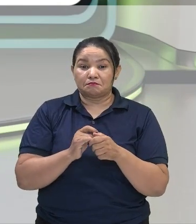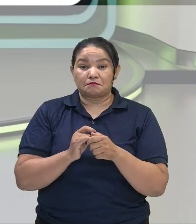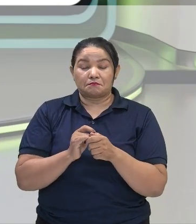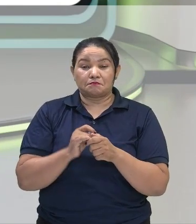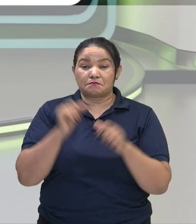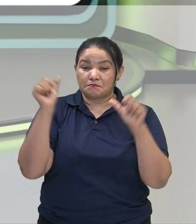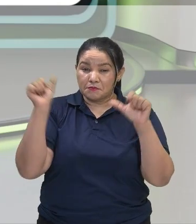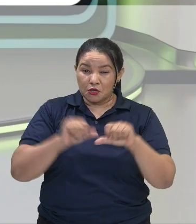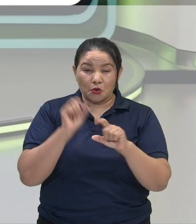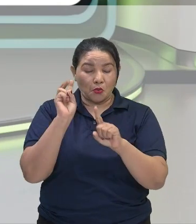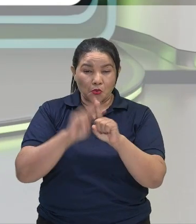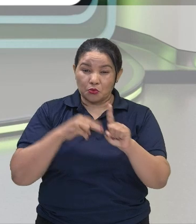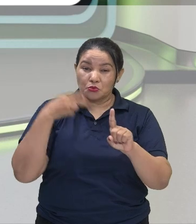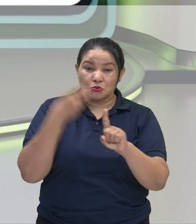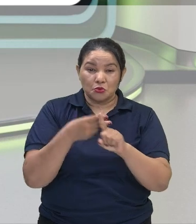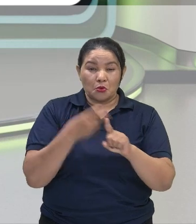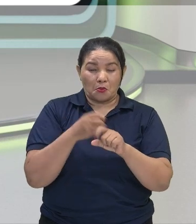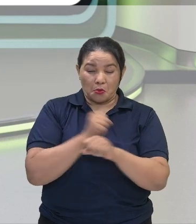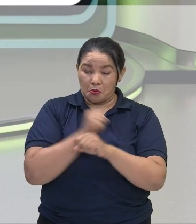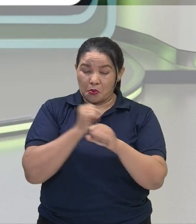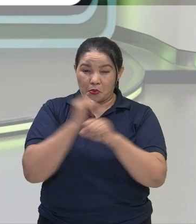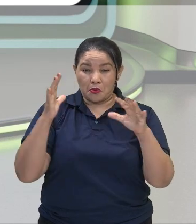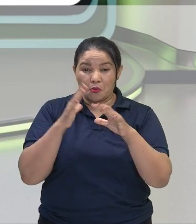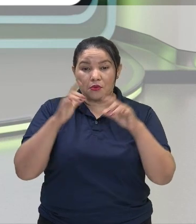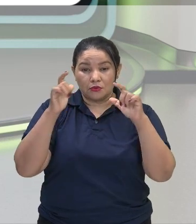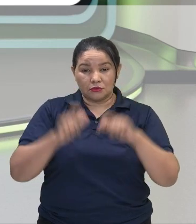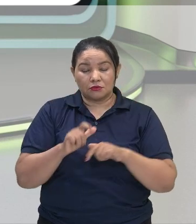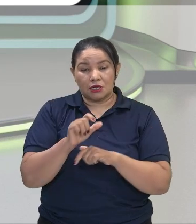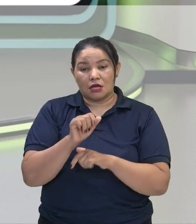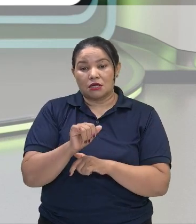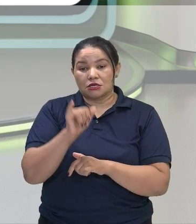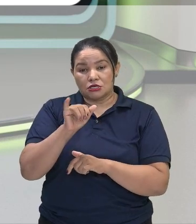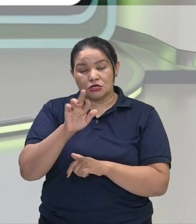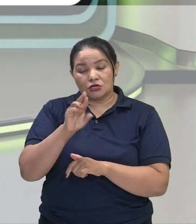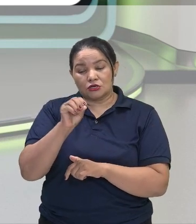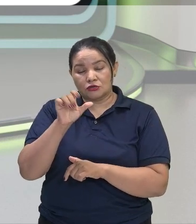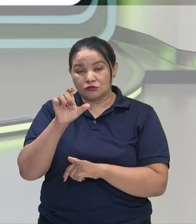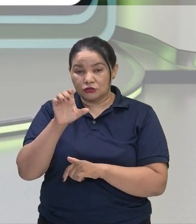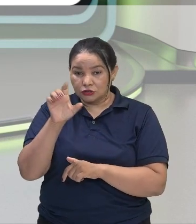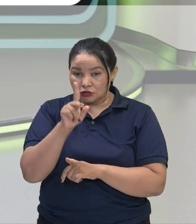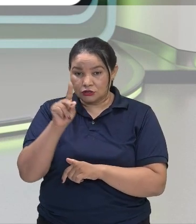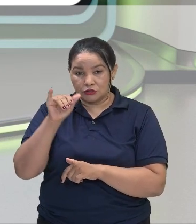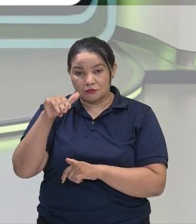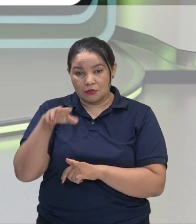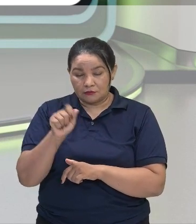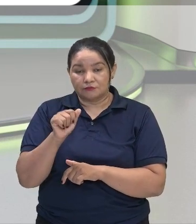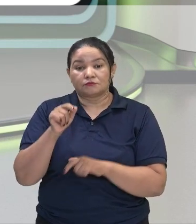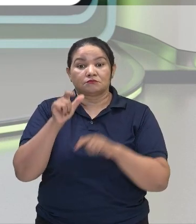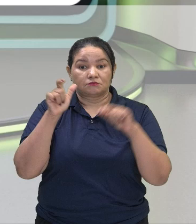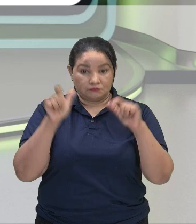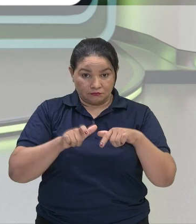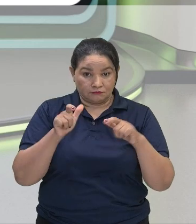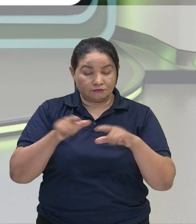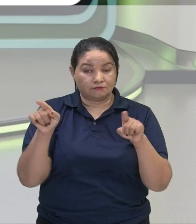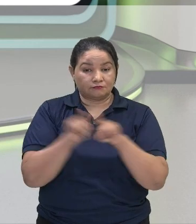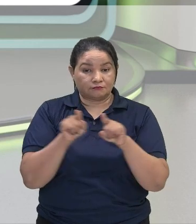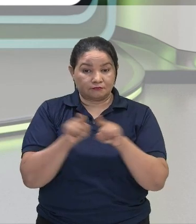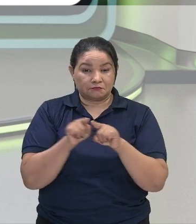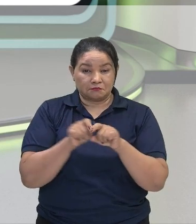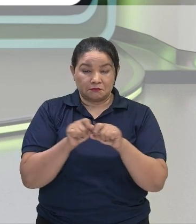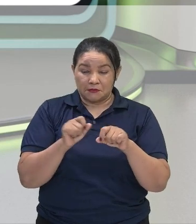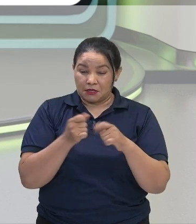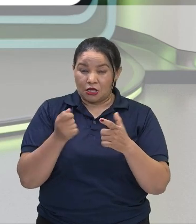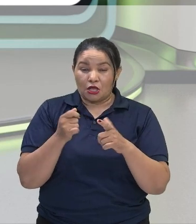aí a comparação, né, da proporção que foi esse acidente. E a área, né, foi ali de exclusão